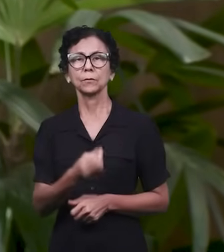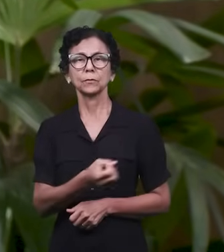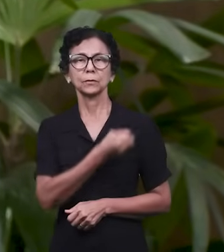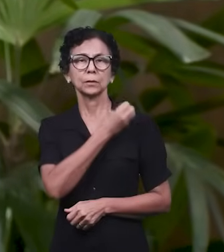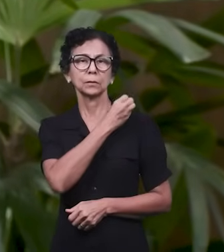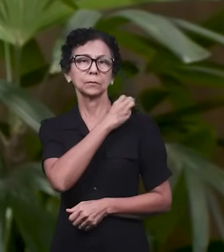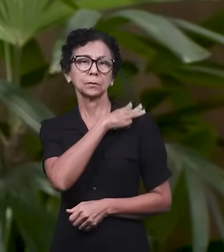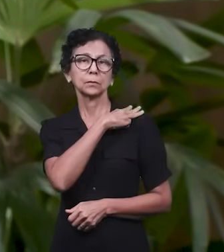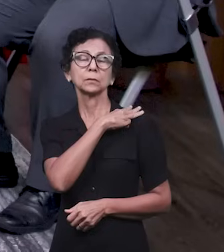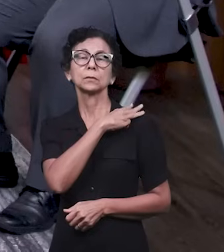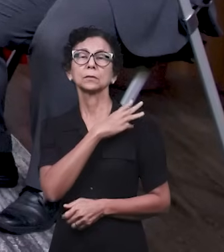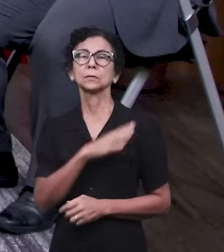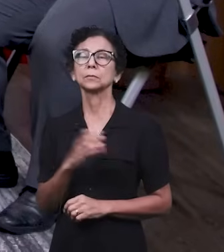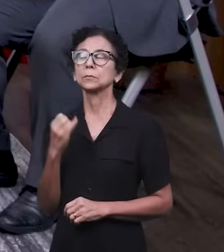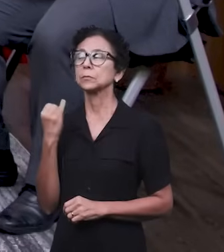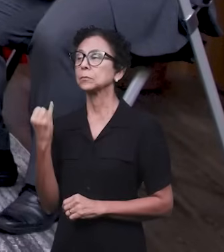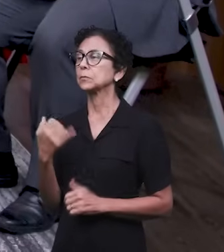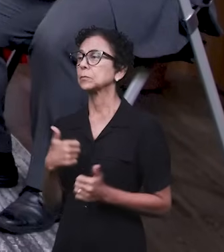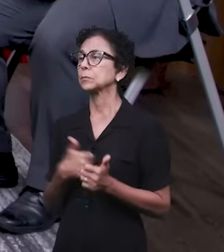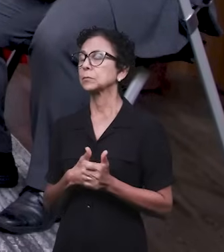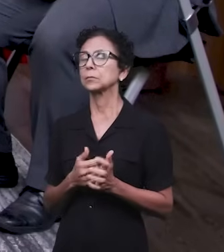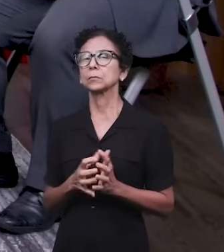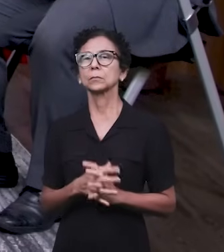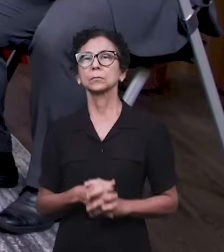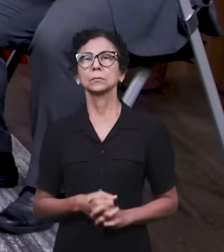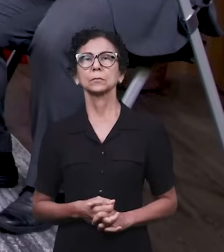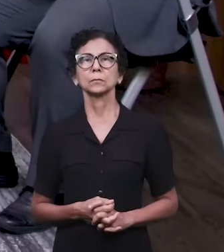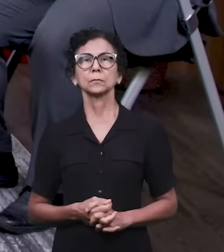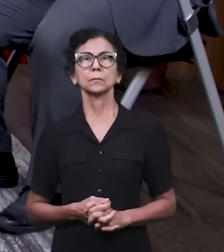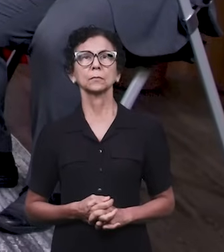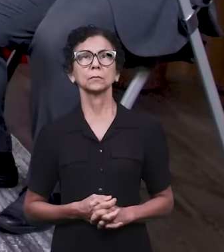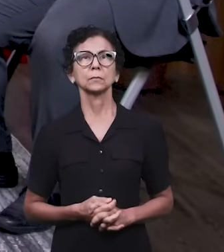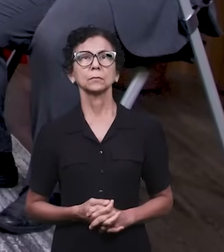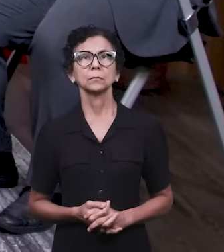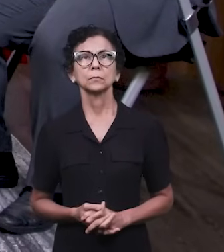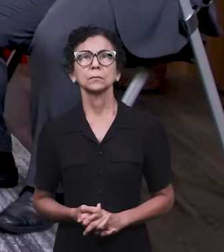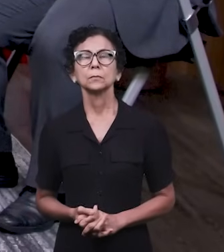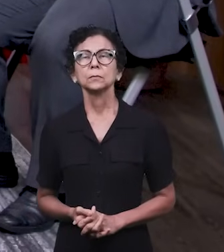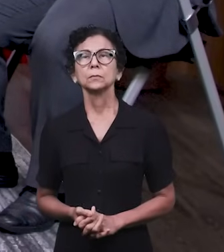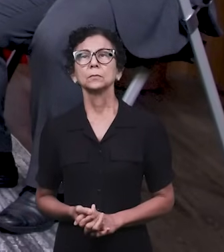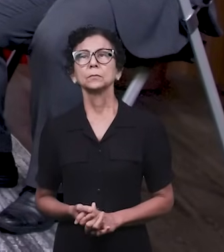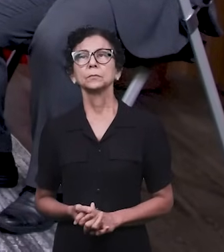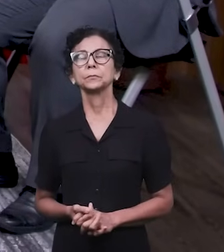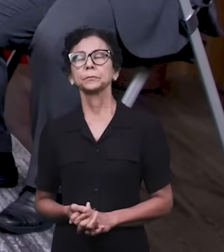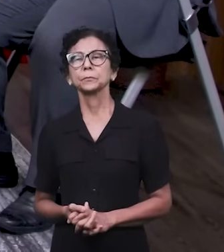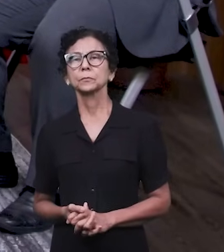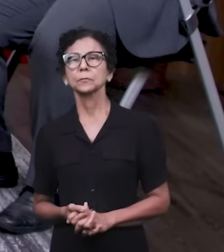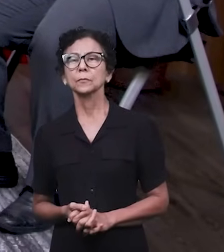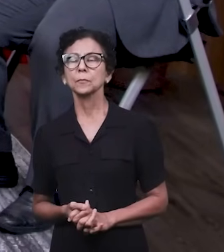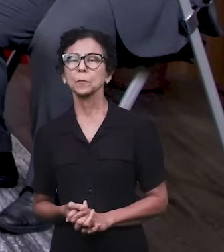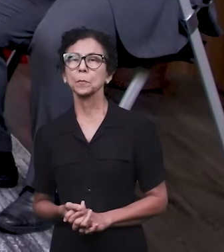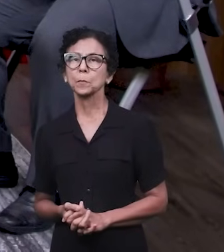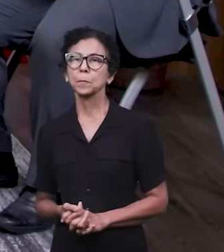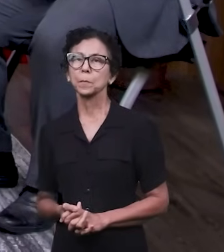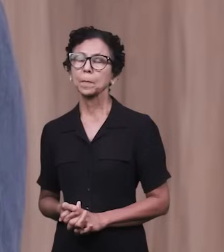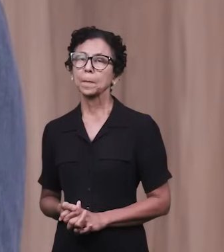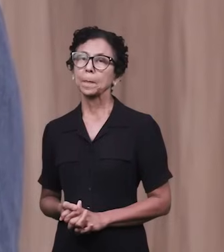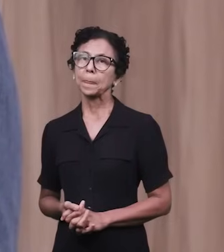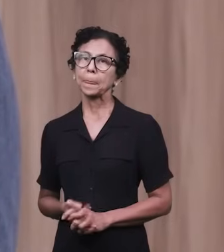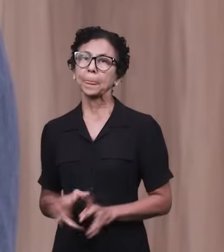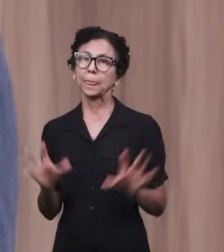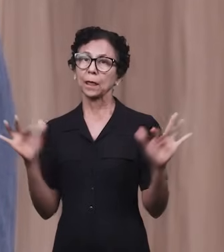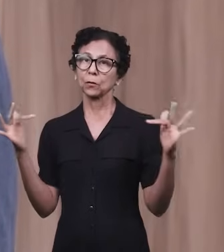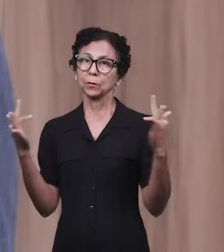deste acompanhamento. Então vamos lá. Quando nós falamos do auxílio das famílias, o acompanhamento familiar, ele